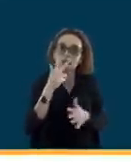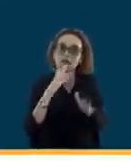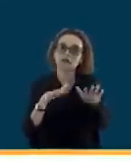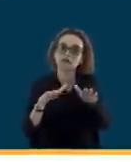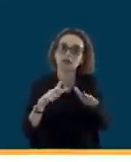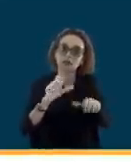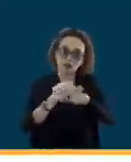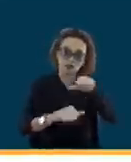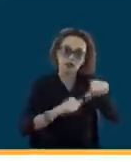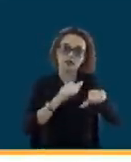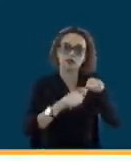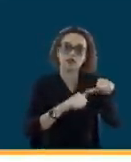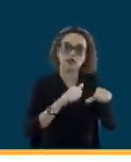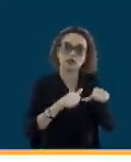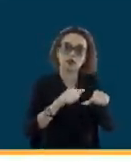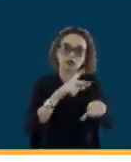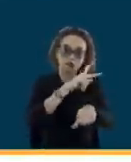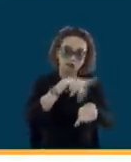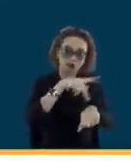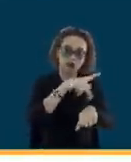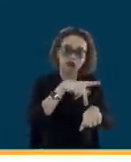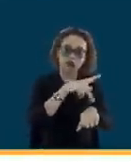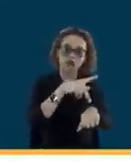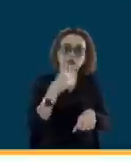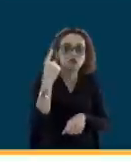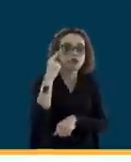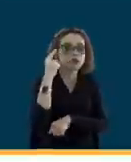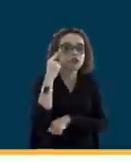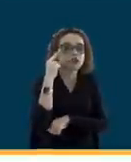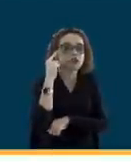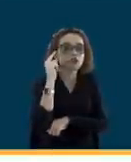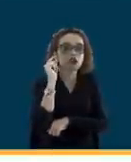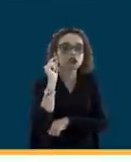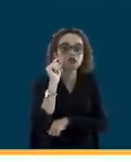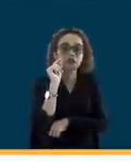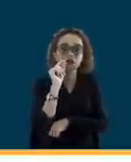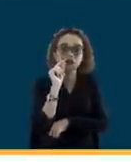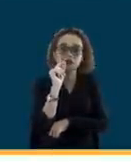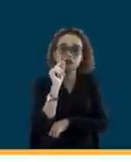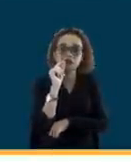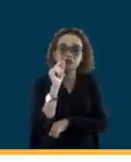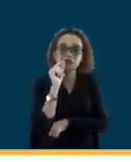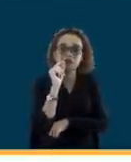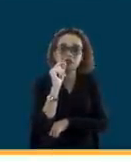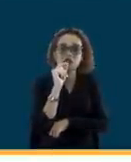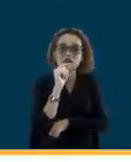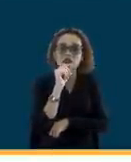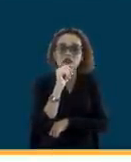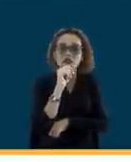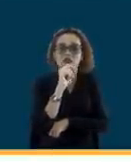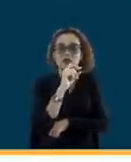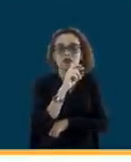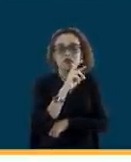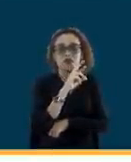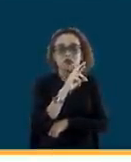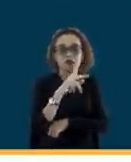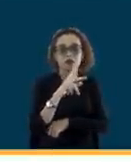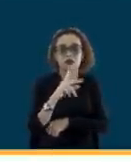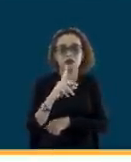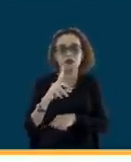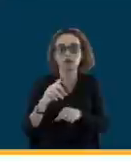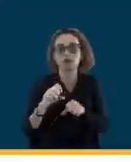transformar o nosso país, pensando fundamentalmente que não será possível nós